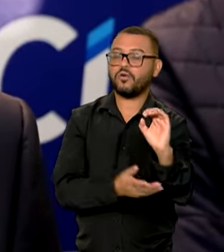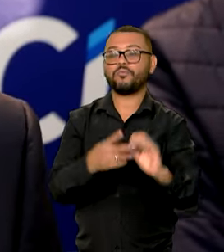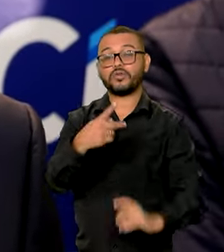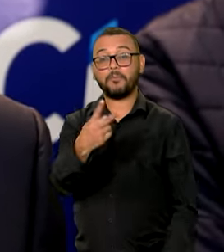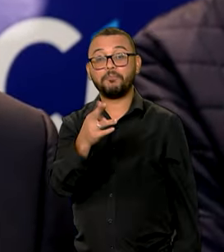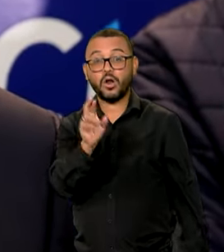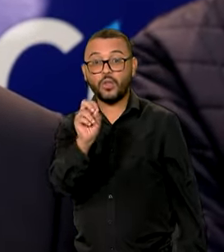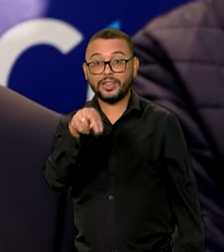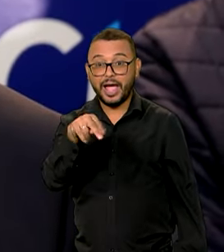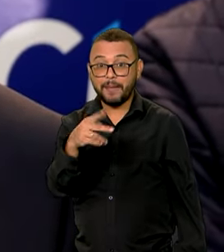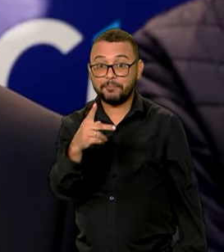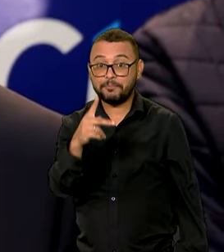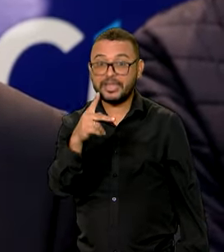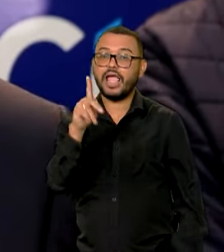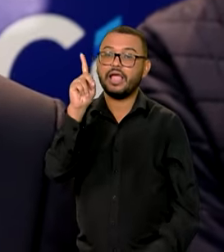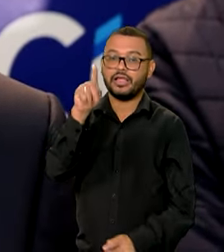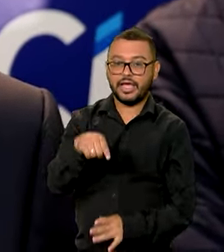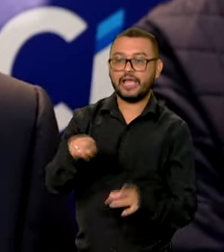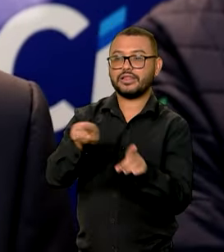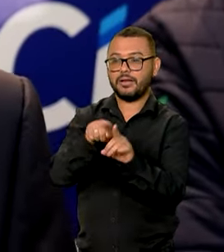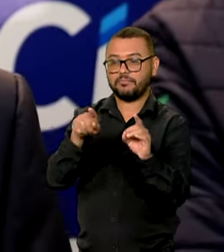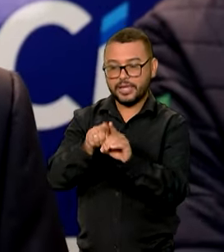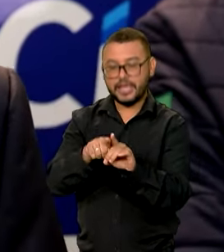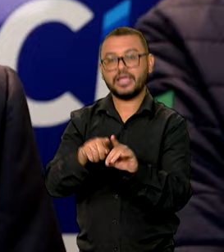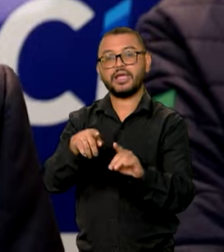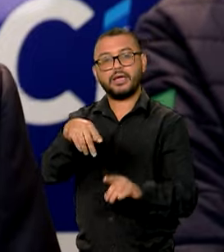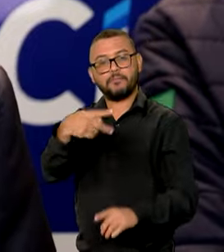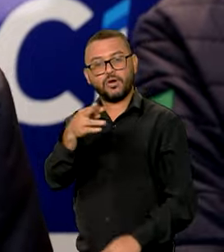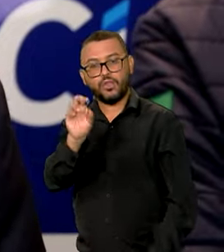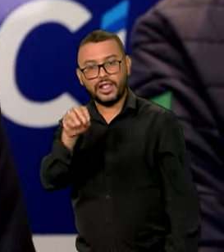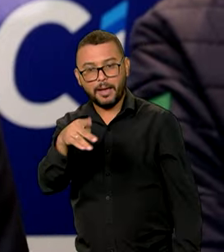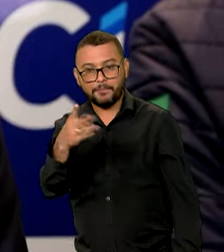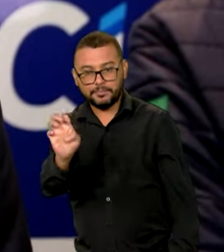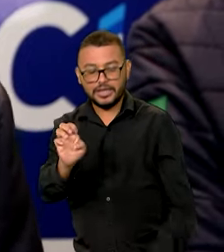também já em operação, cooperativas e bancos públicos, juro real zero.